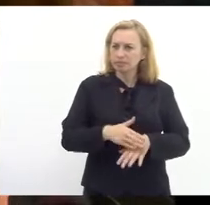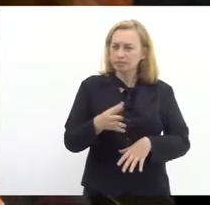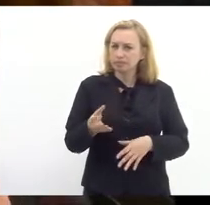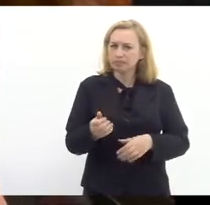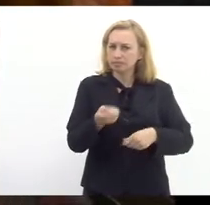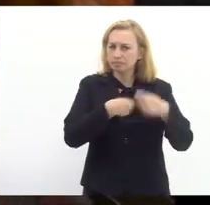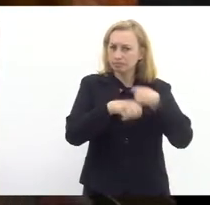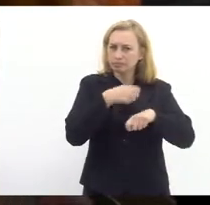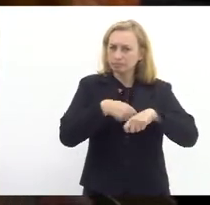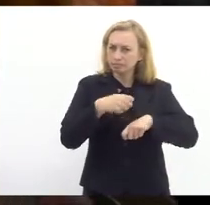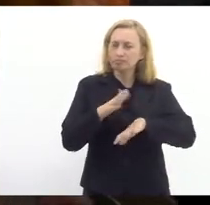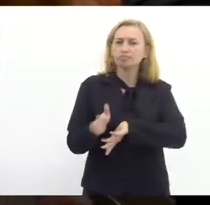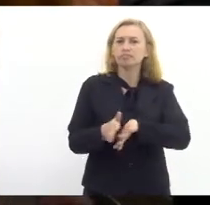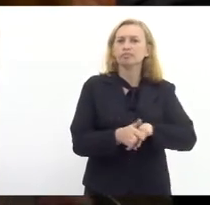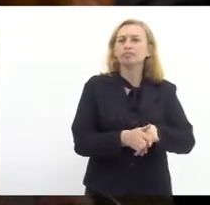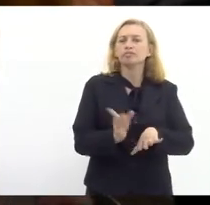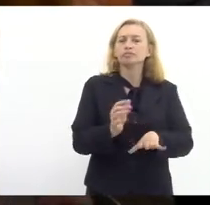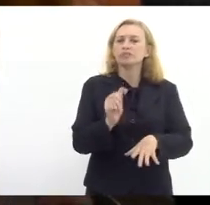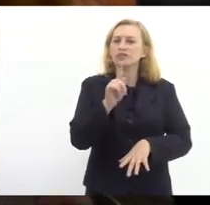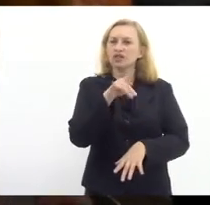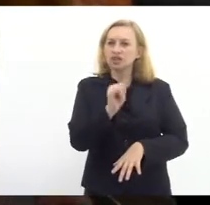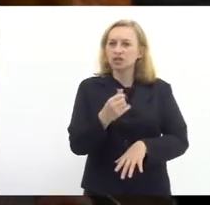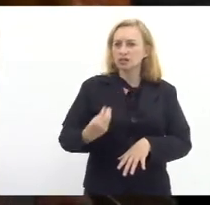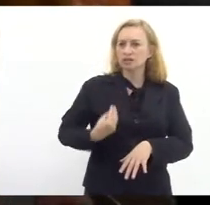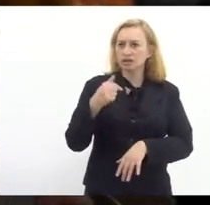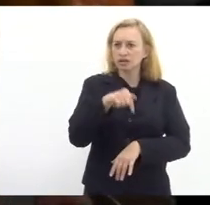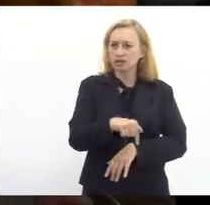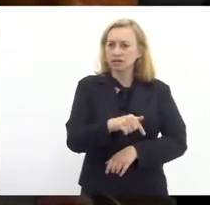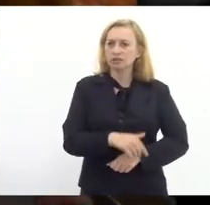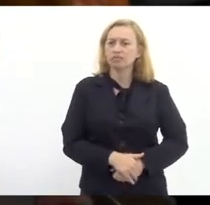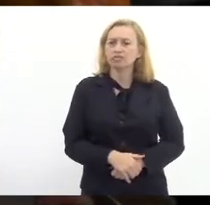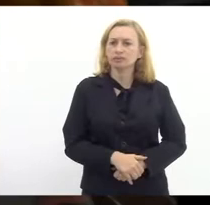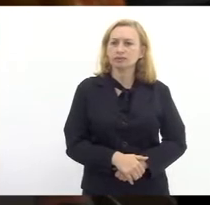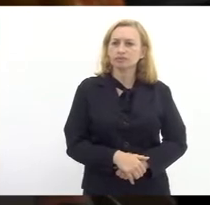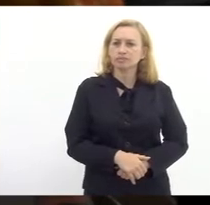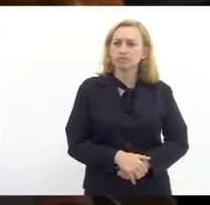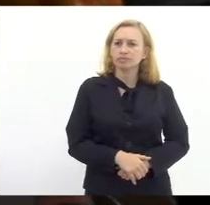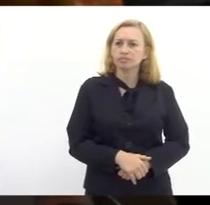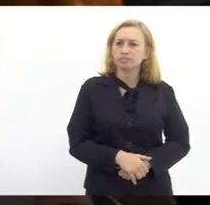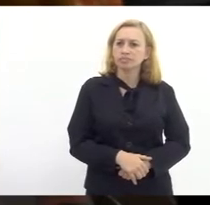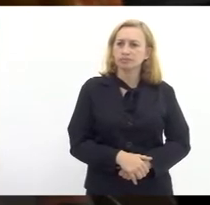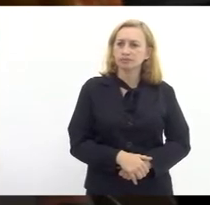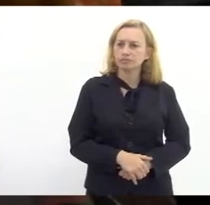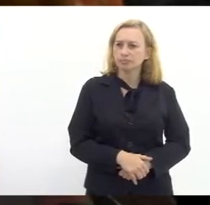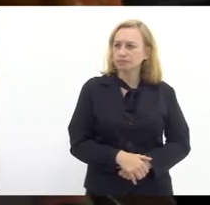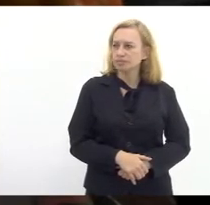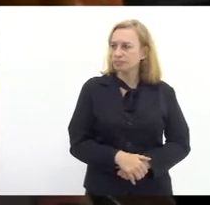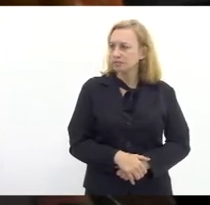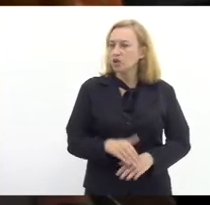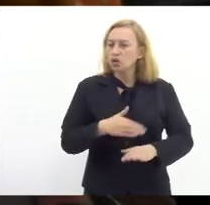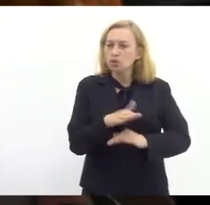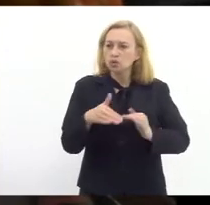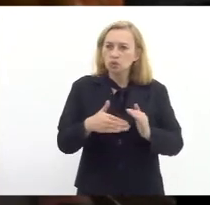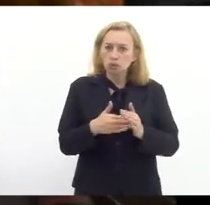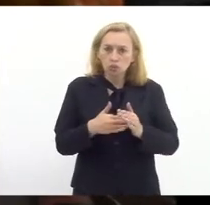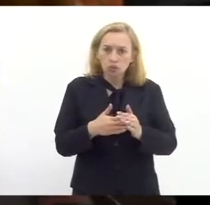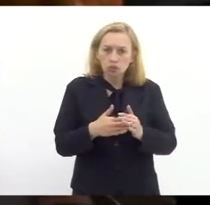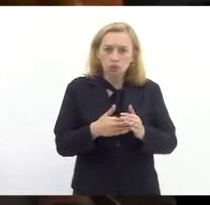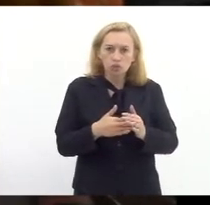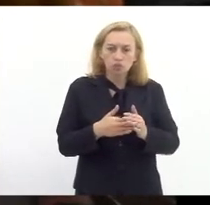administrativa, em que a agência esteve presente, é notório que todos os atores